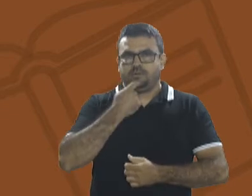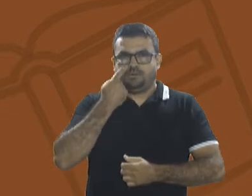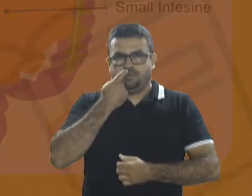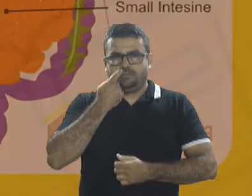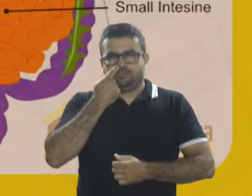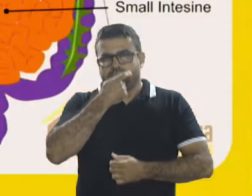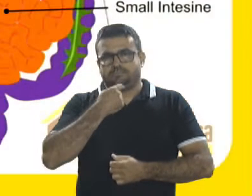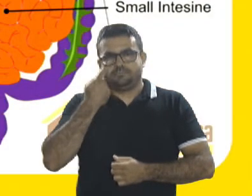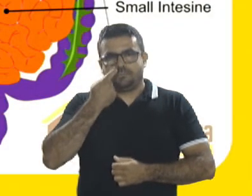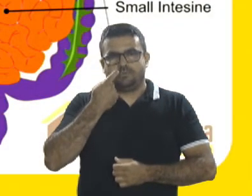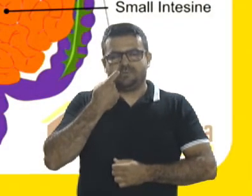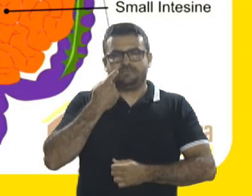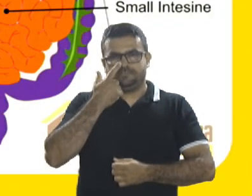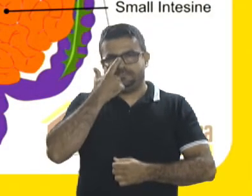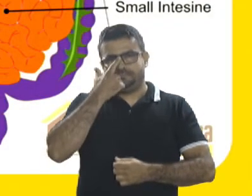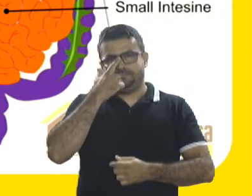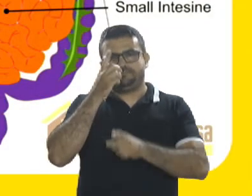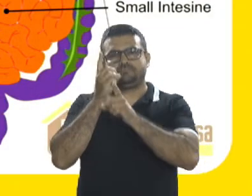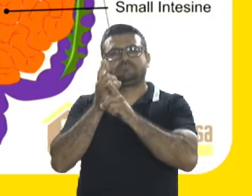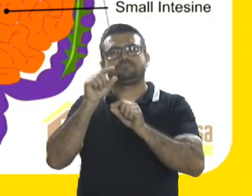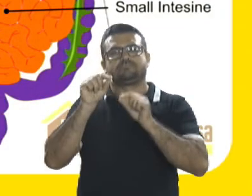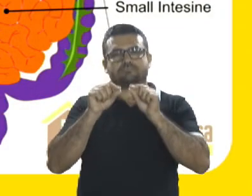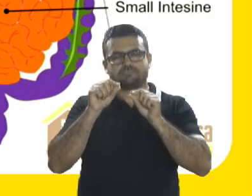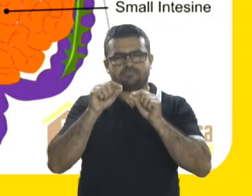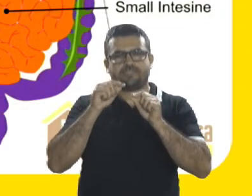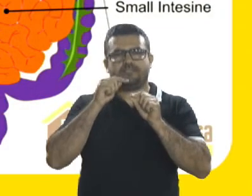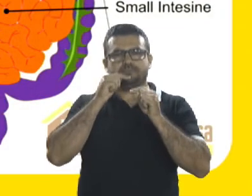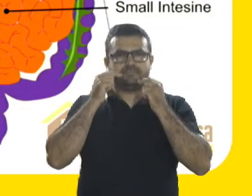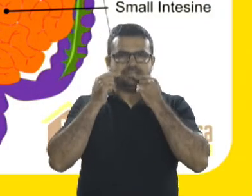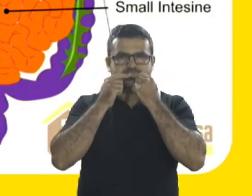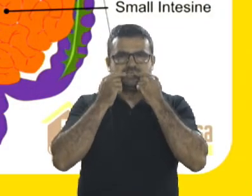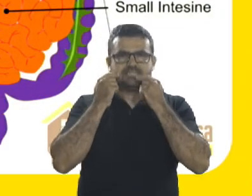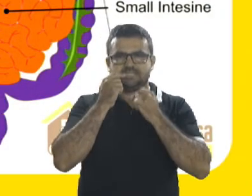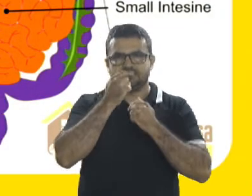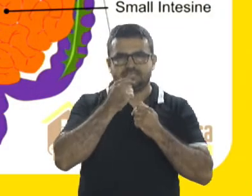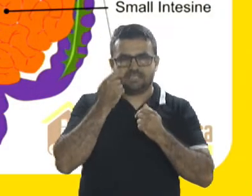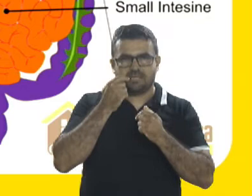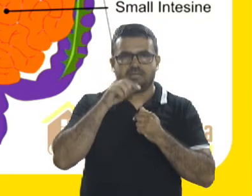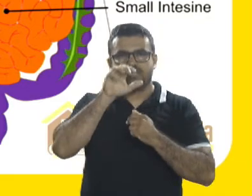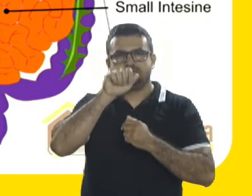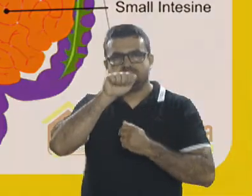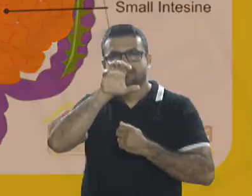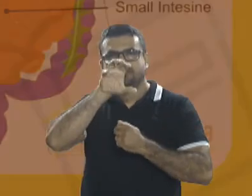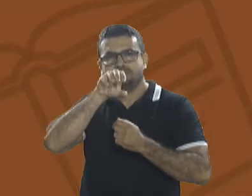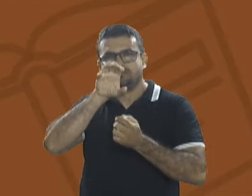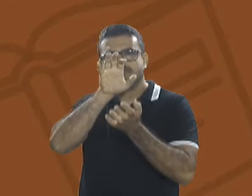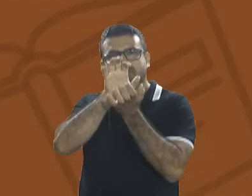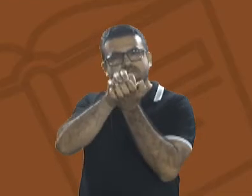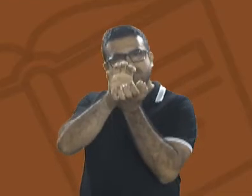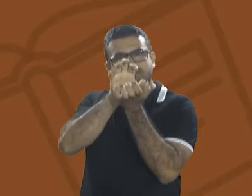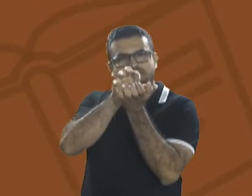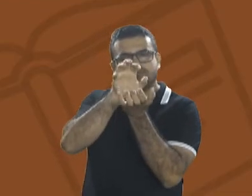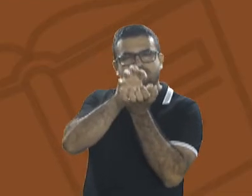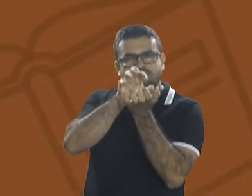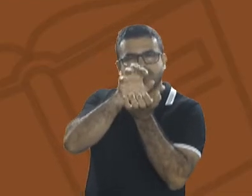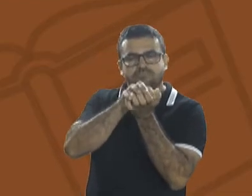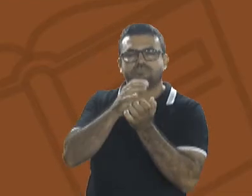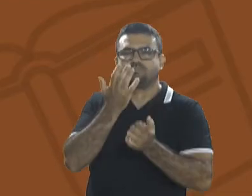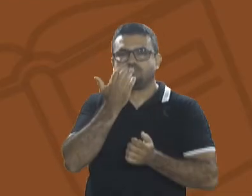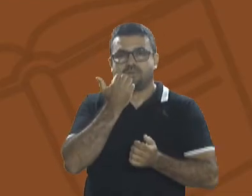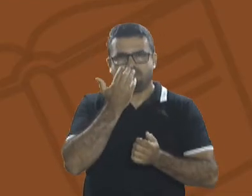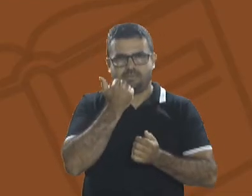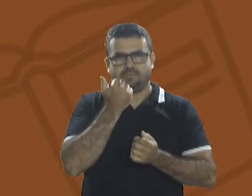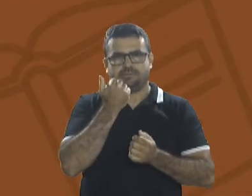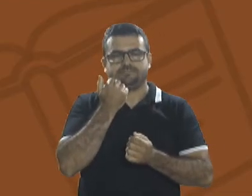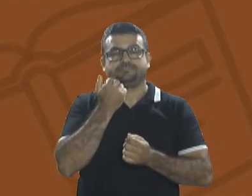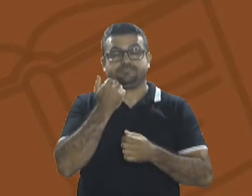região da boca nós vamos encontrar os dentes, né? E eles vão mastigar e triturar esse alimento. E